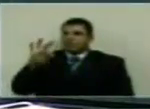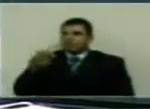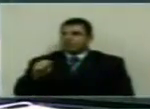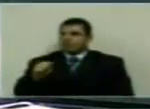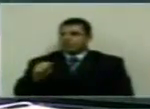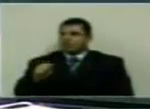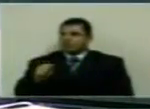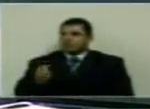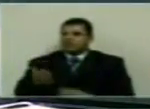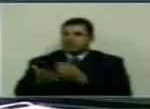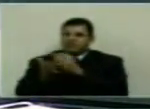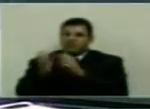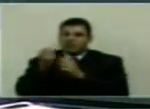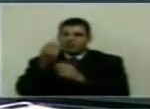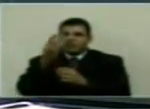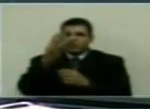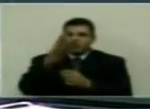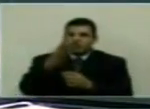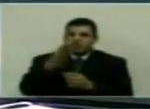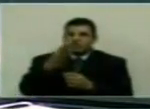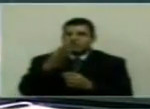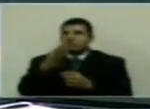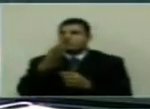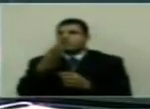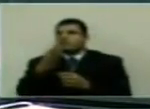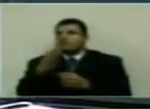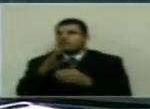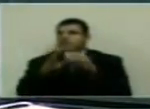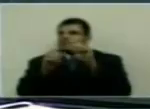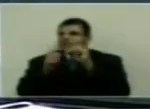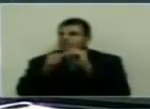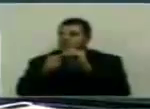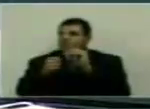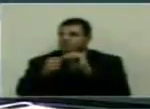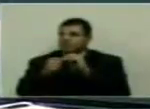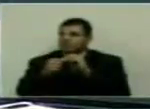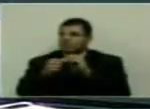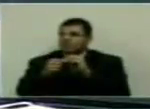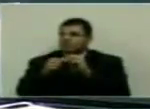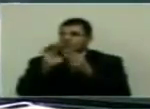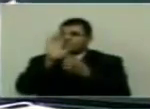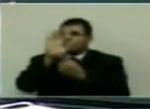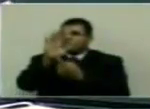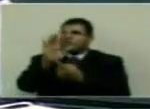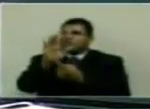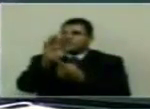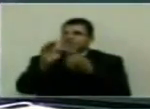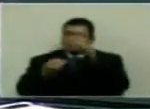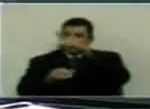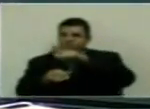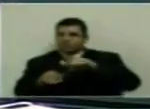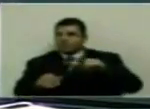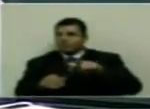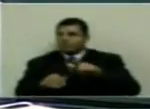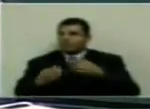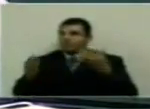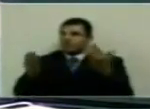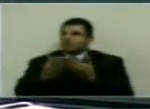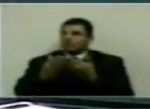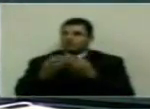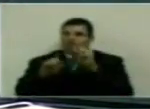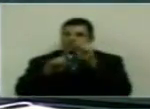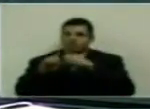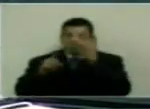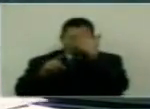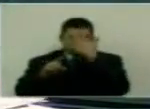a contagem dos medidores de energia vai ser feita por amostragem de novo, agora em